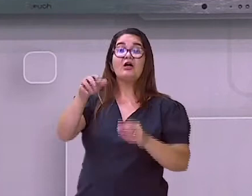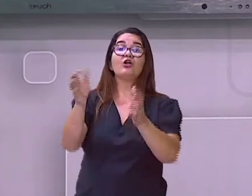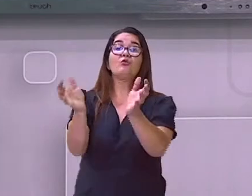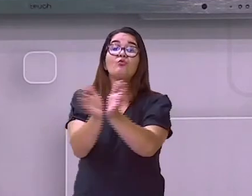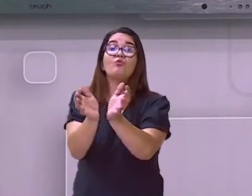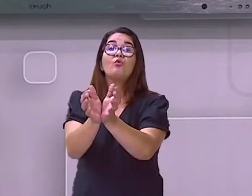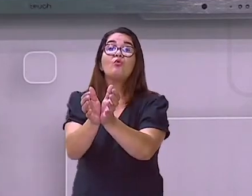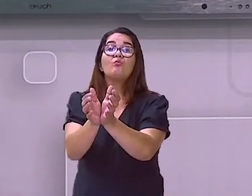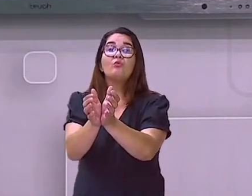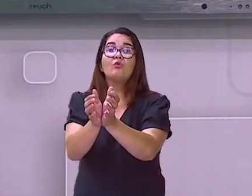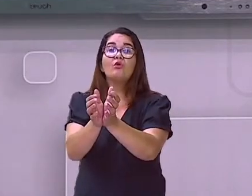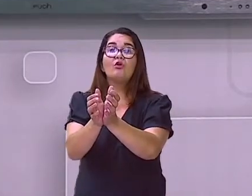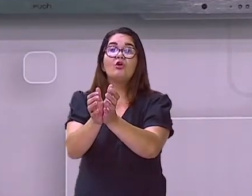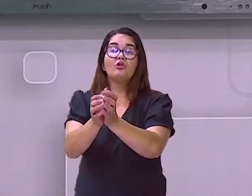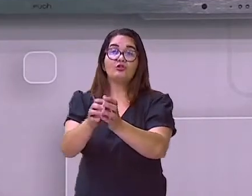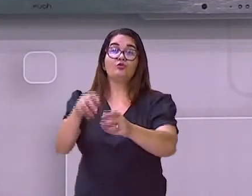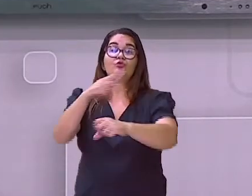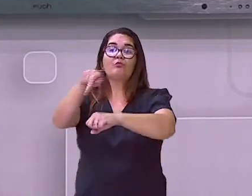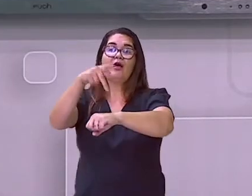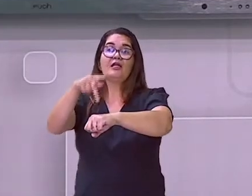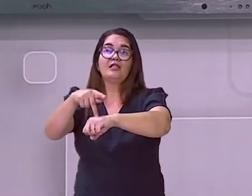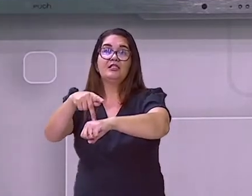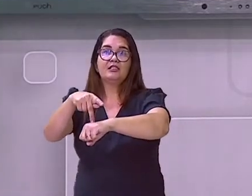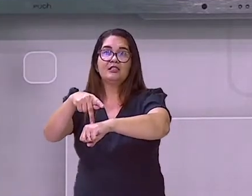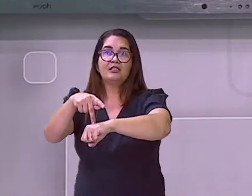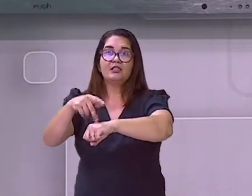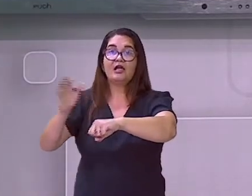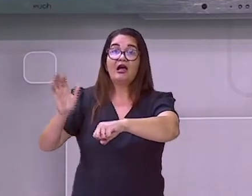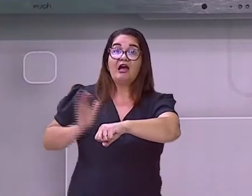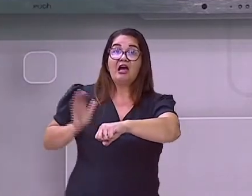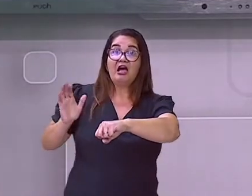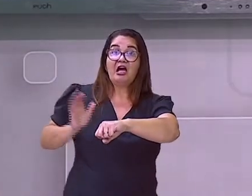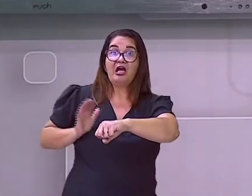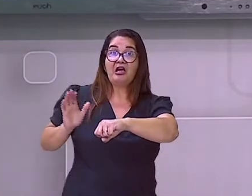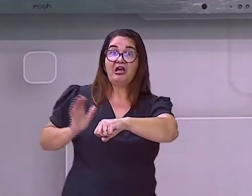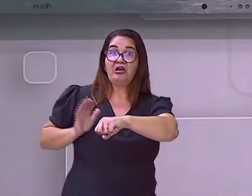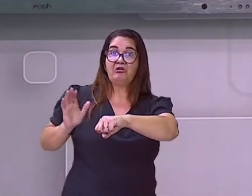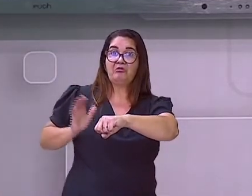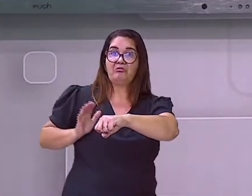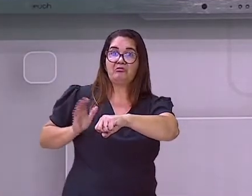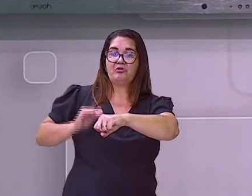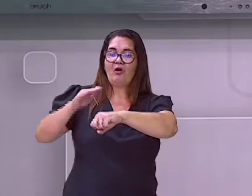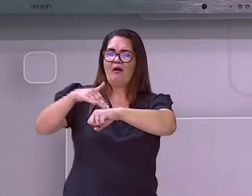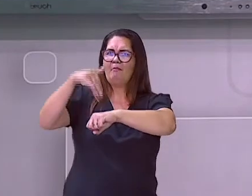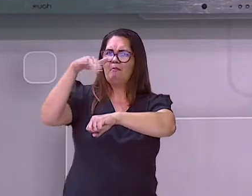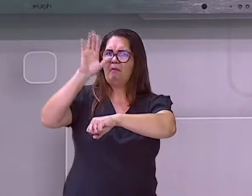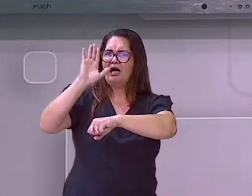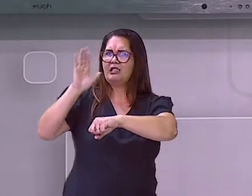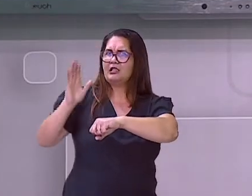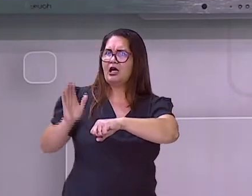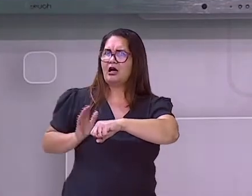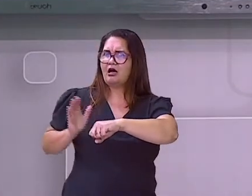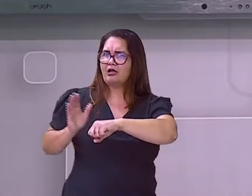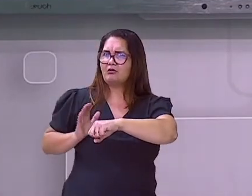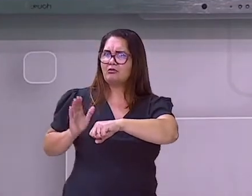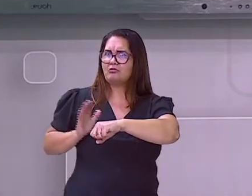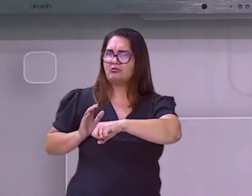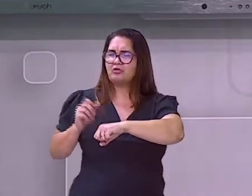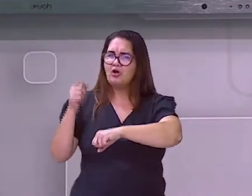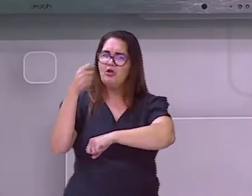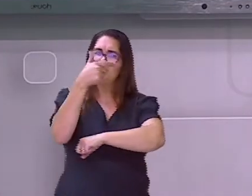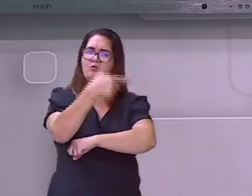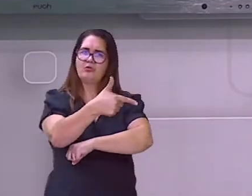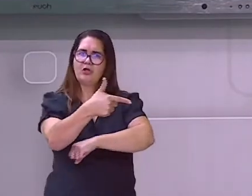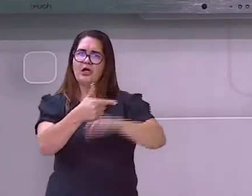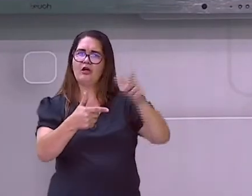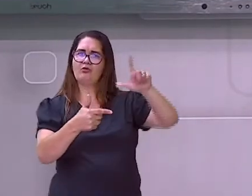desses países. Se o presidente norte-americano é o número